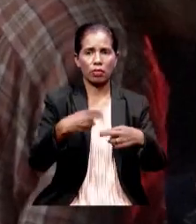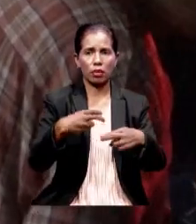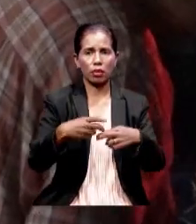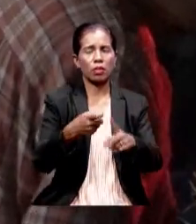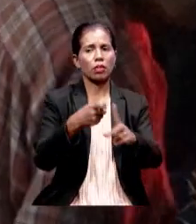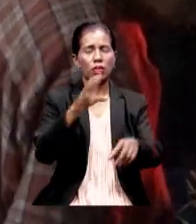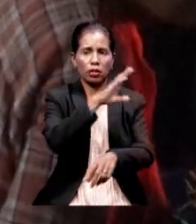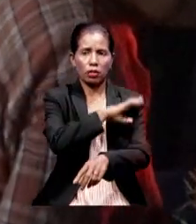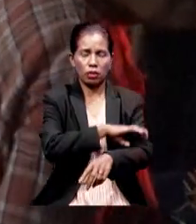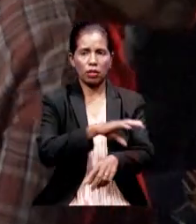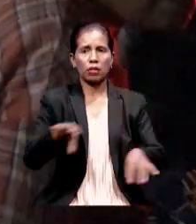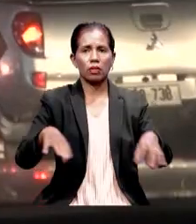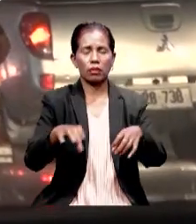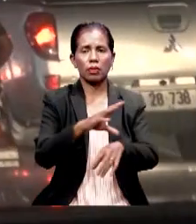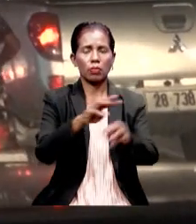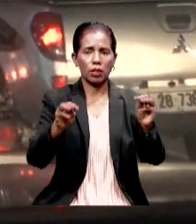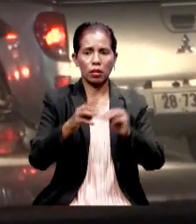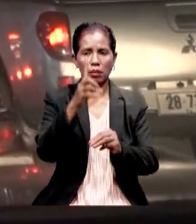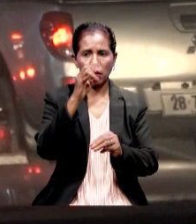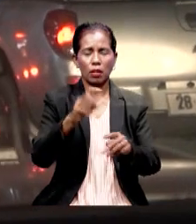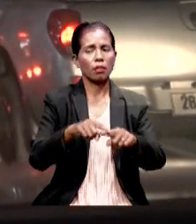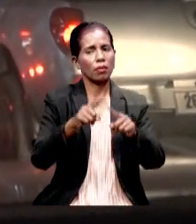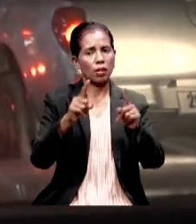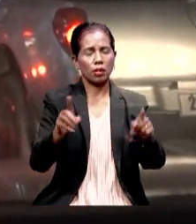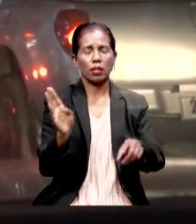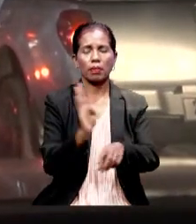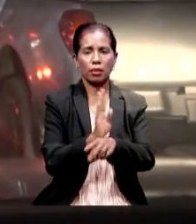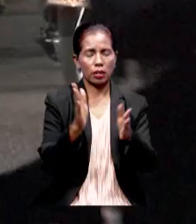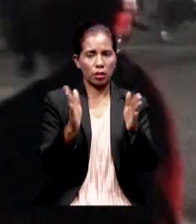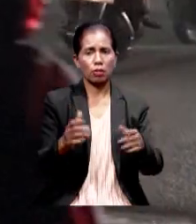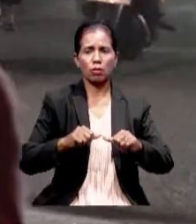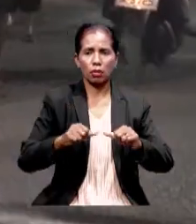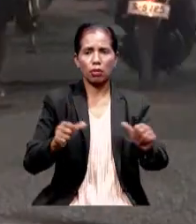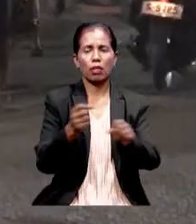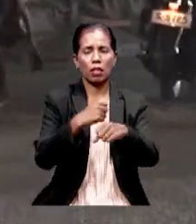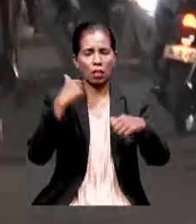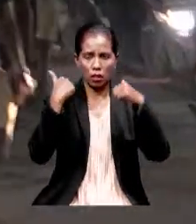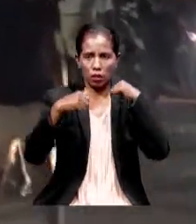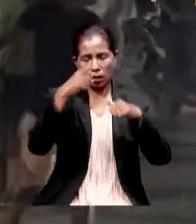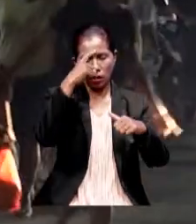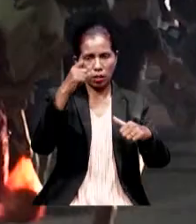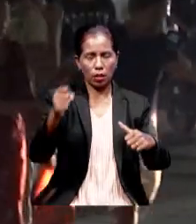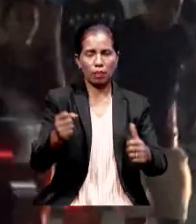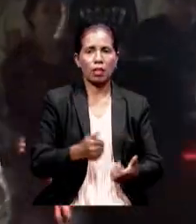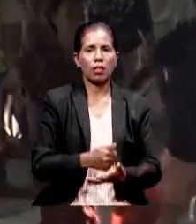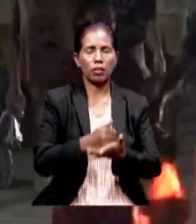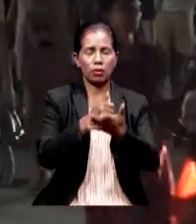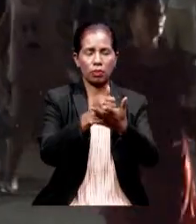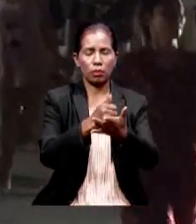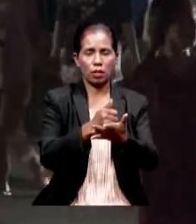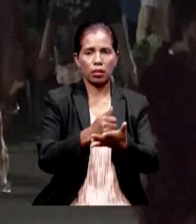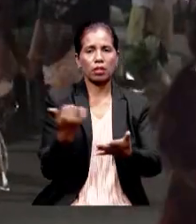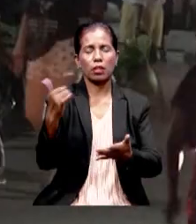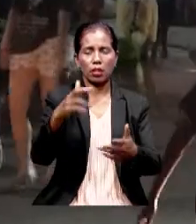parte segurança no serviço gestão município Dili, mas bem, negociante Sira continua halau atividade, também tu sustenta necessidade